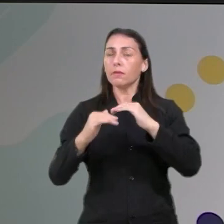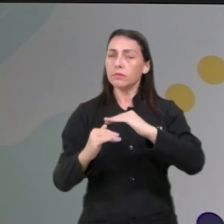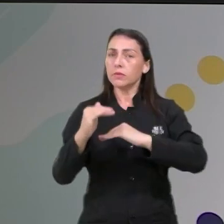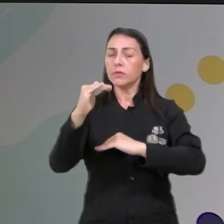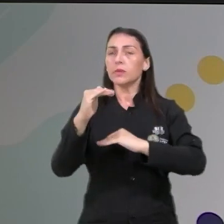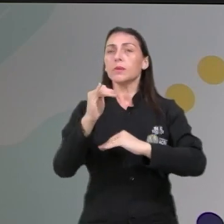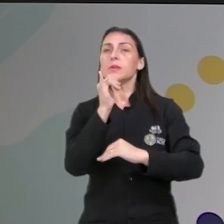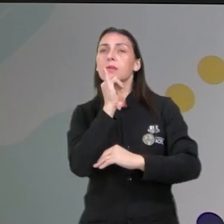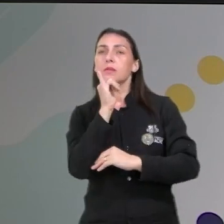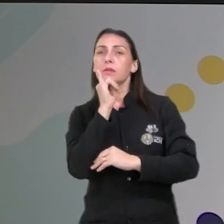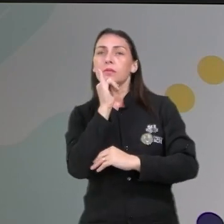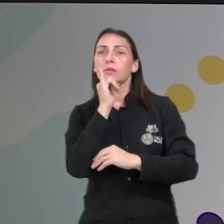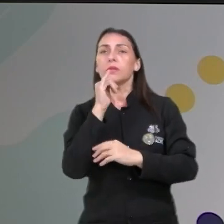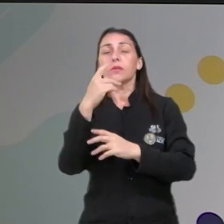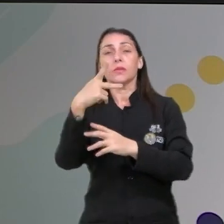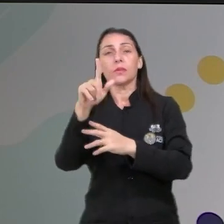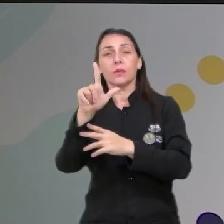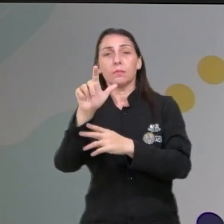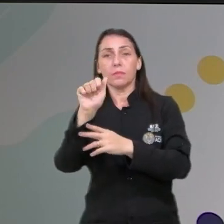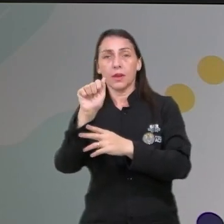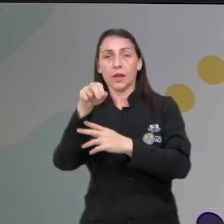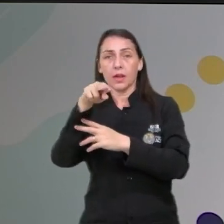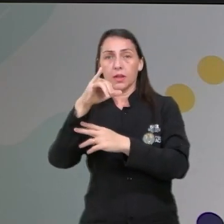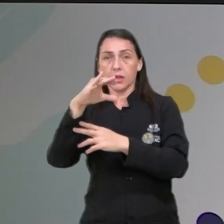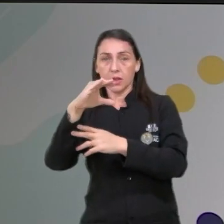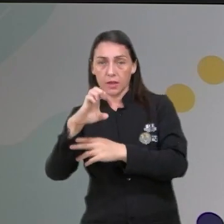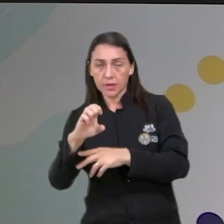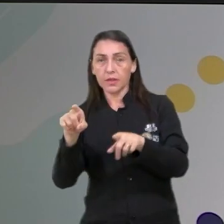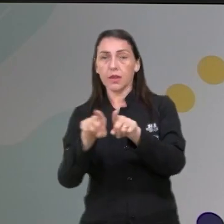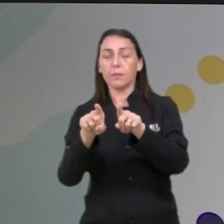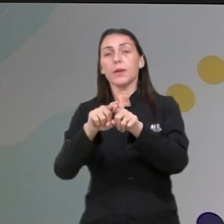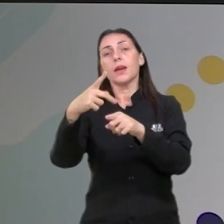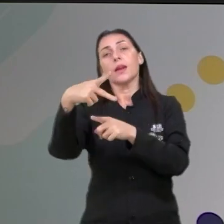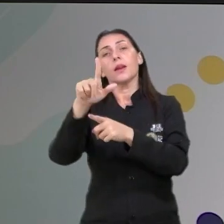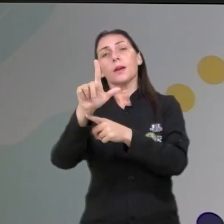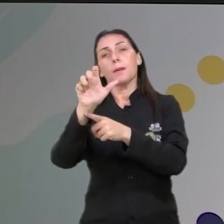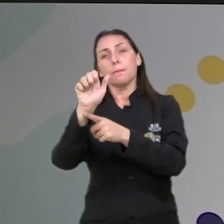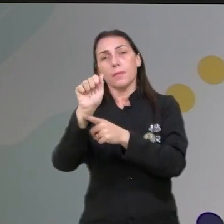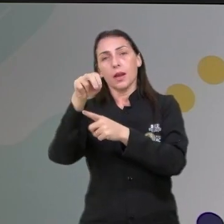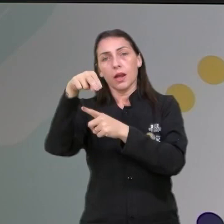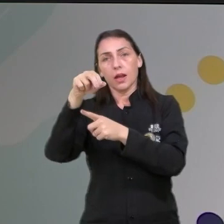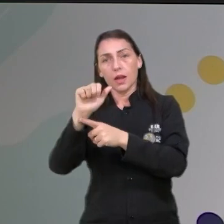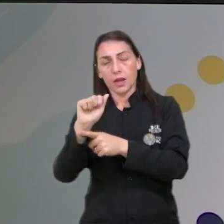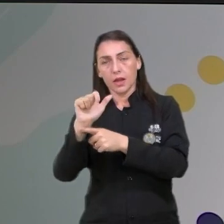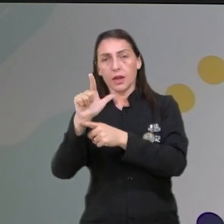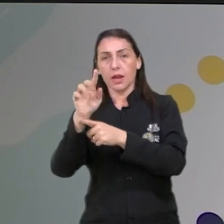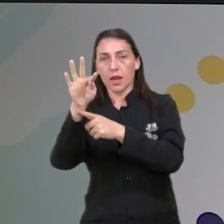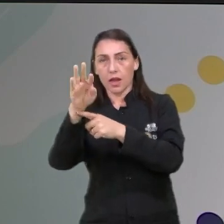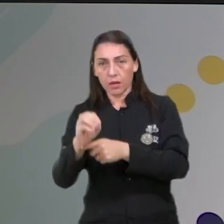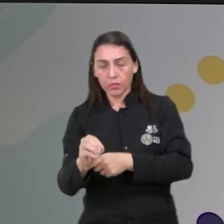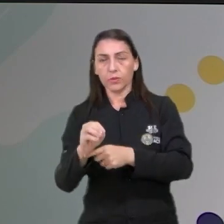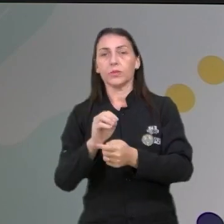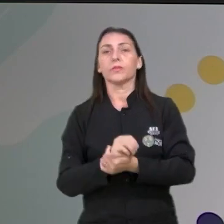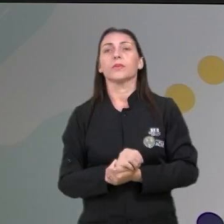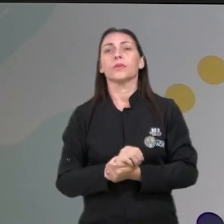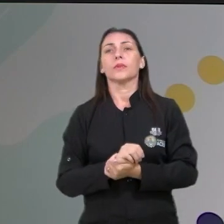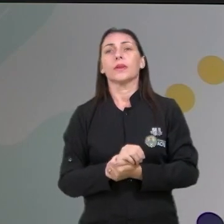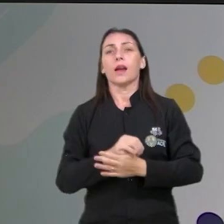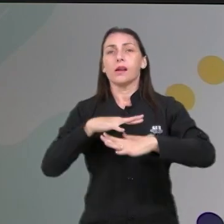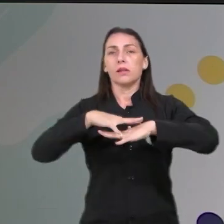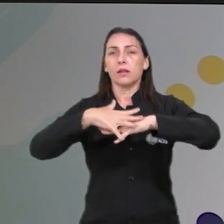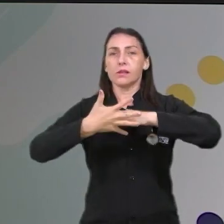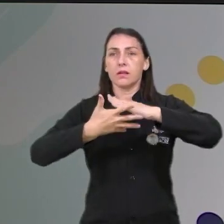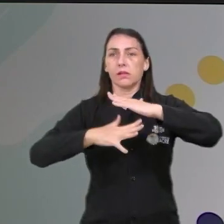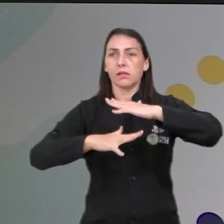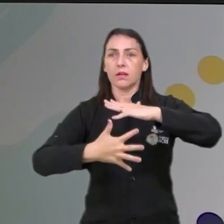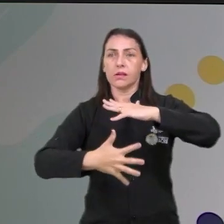elevadas, como planície e planalto. Aqui, gente, temos a depressão amazônica como a que mais contempla